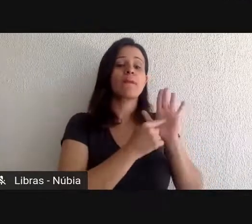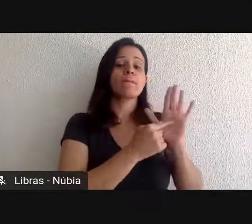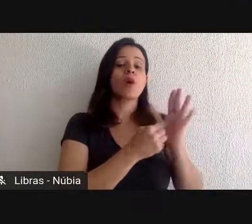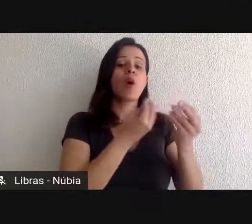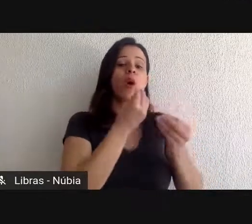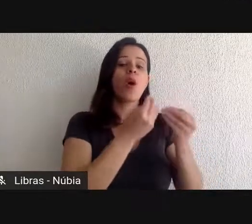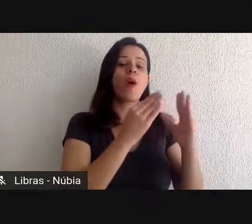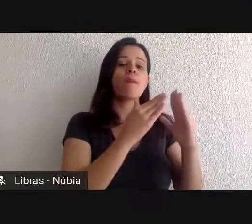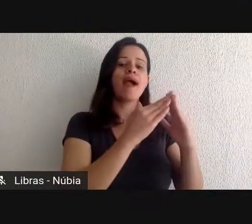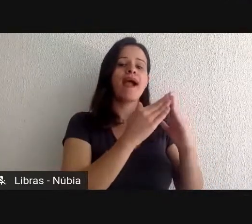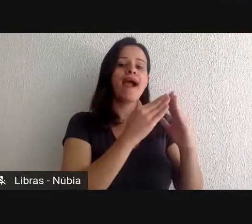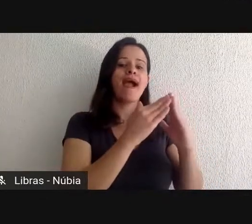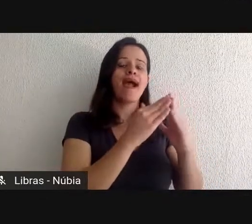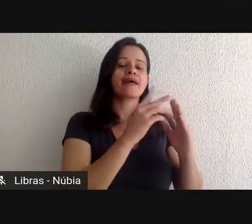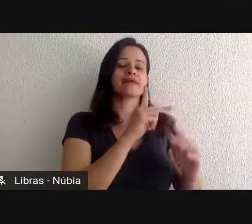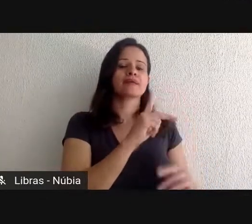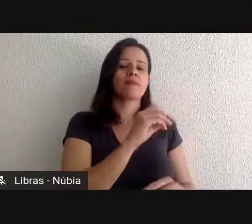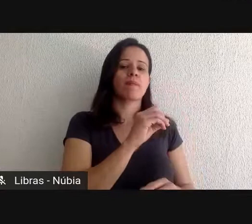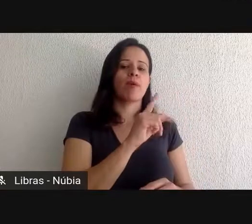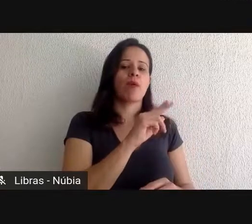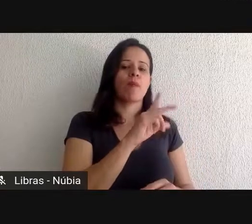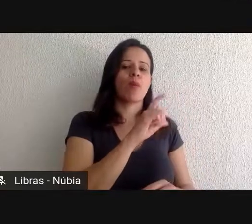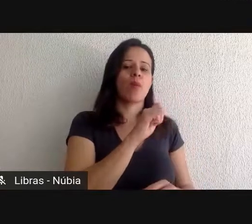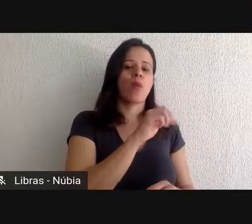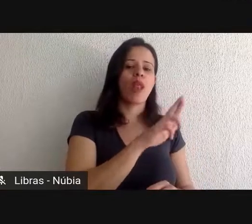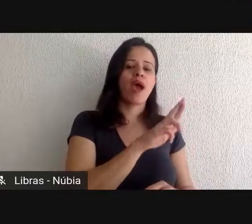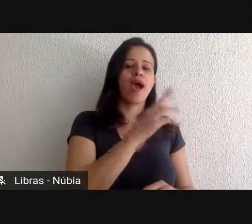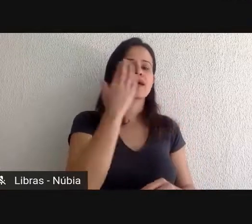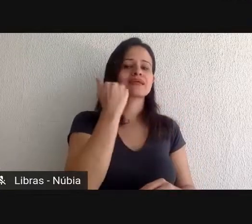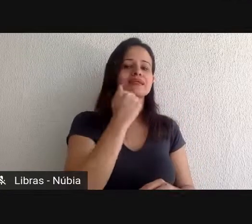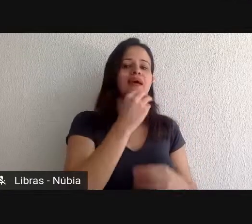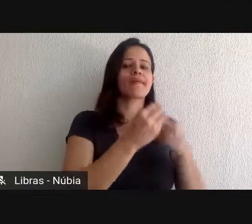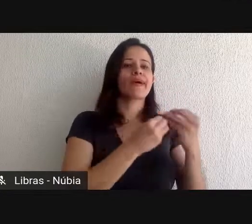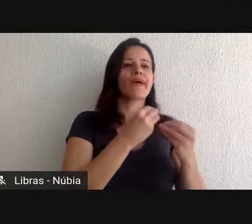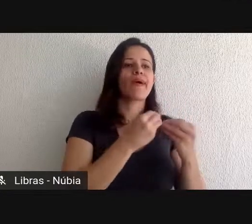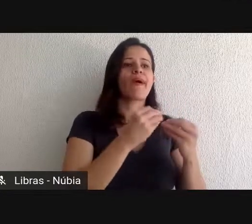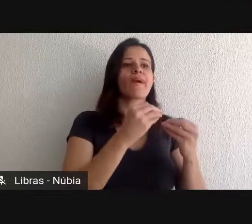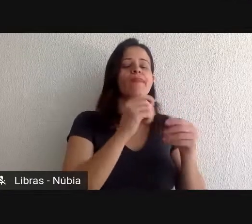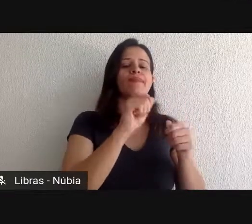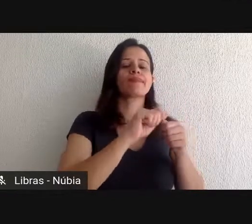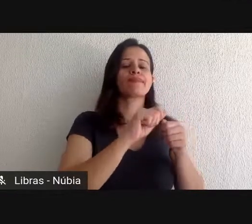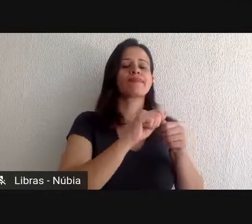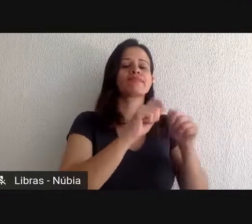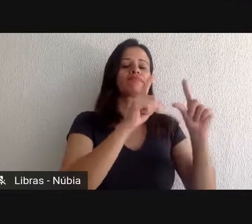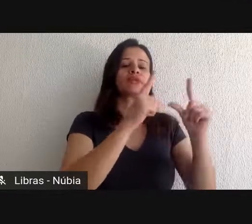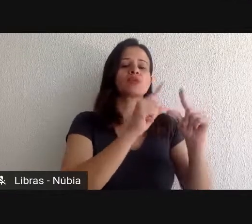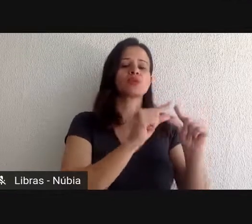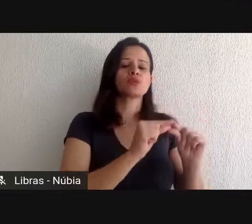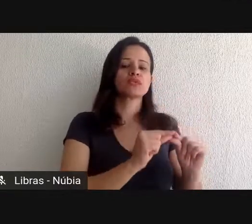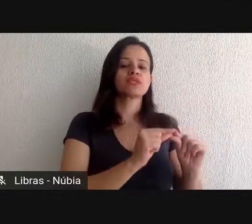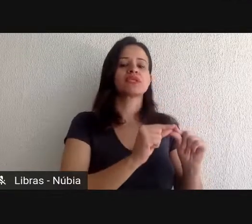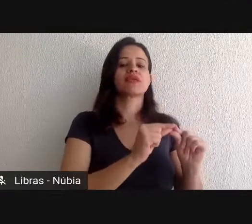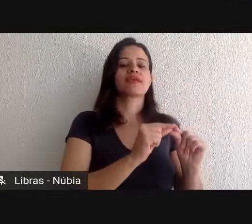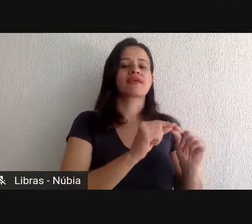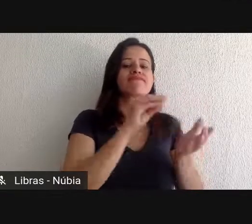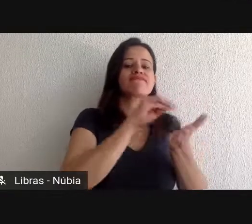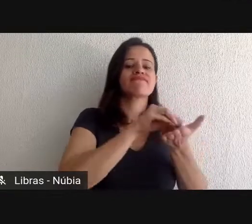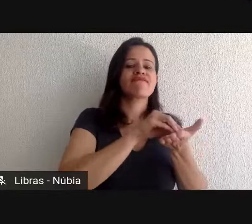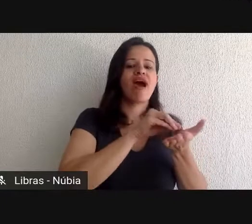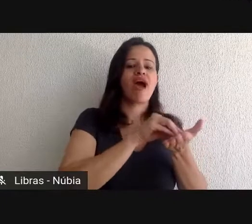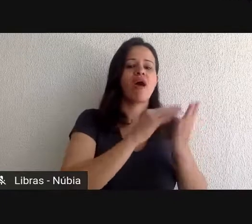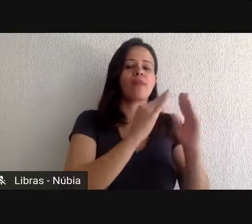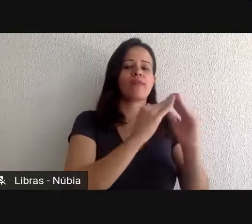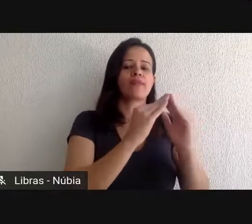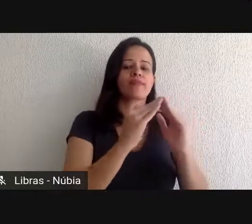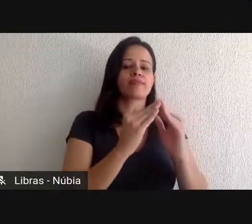a serem entregues, com vistas a um objetivo, por exemplo, de reduzir o déficit habitacional, né? Então, o orçamento